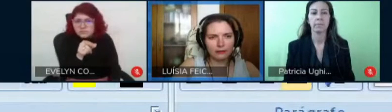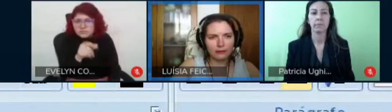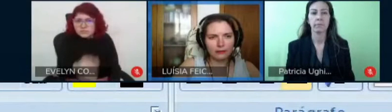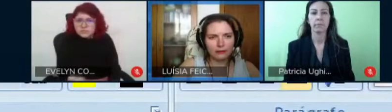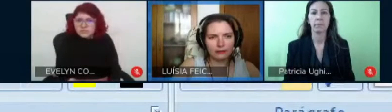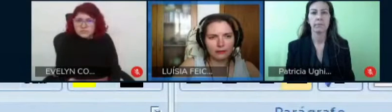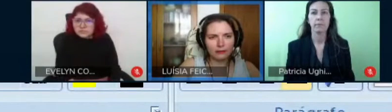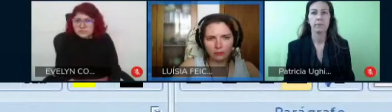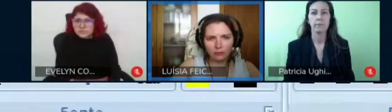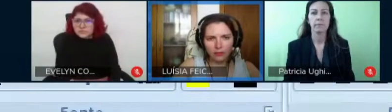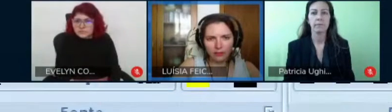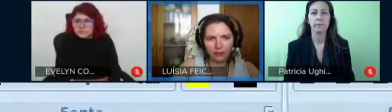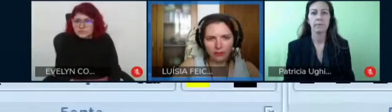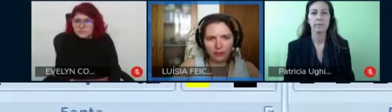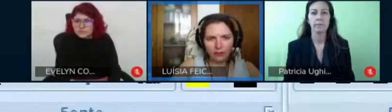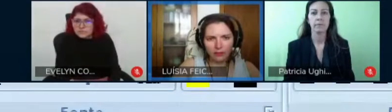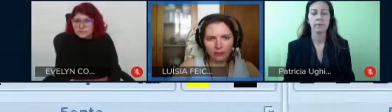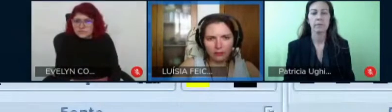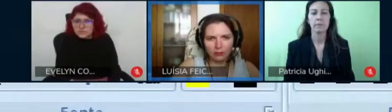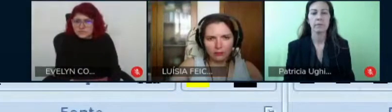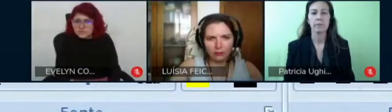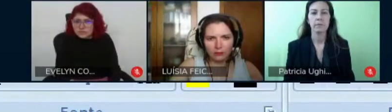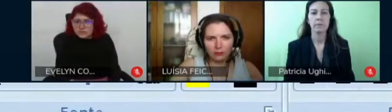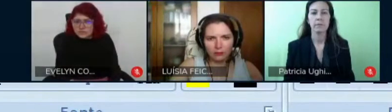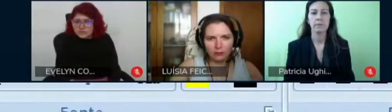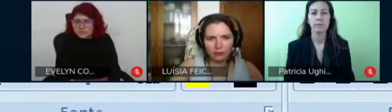início do parágrafo.